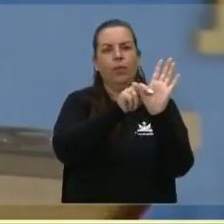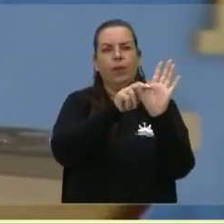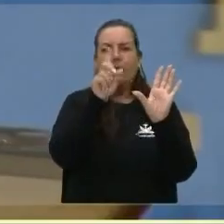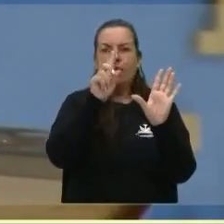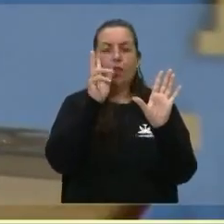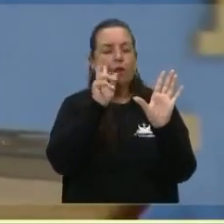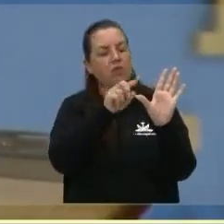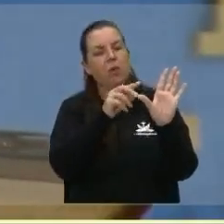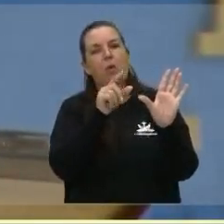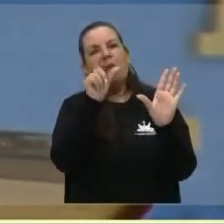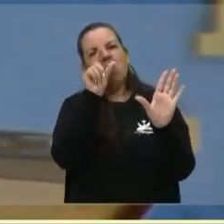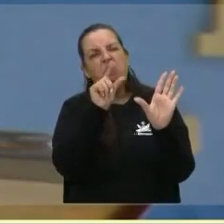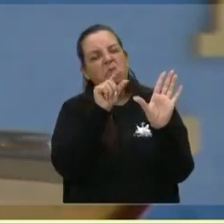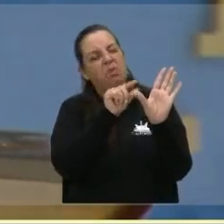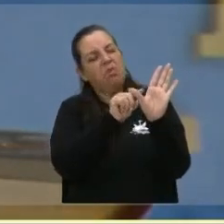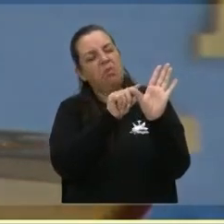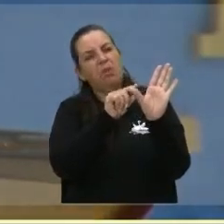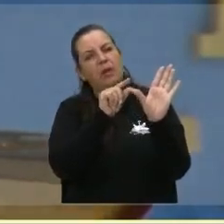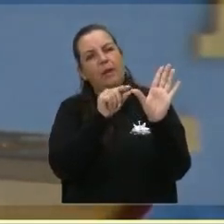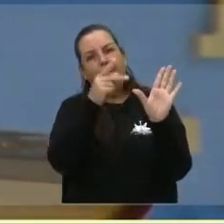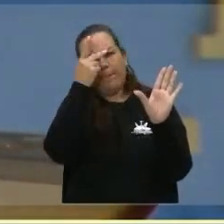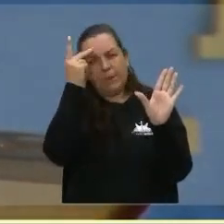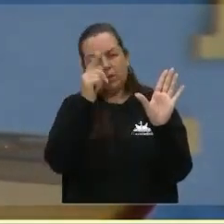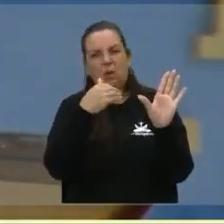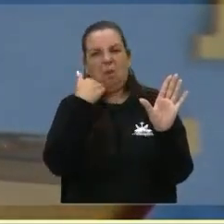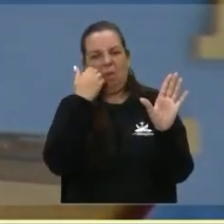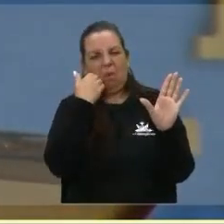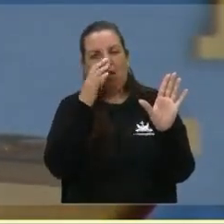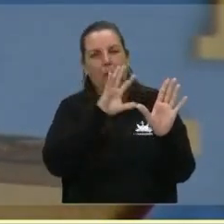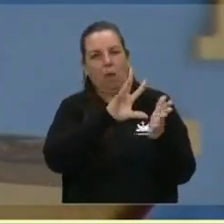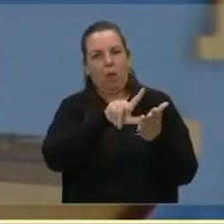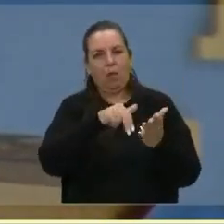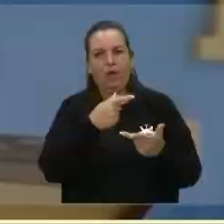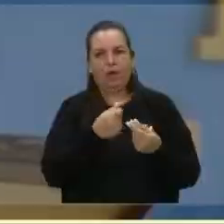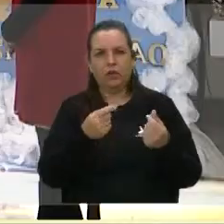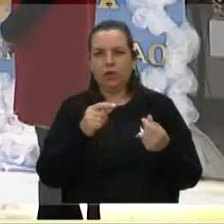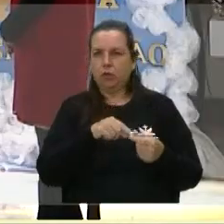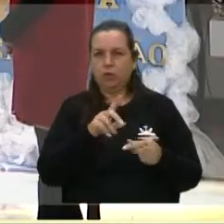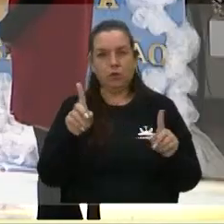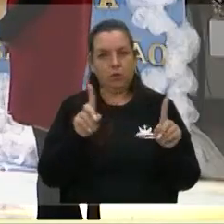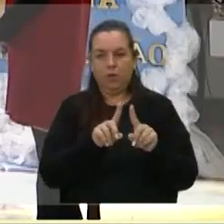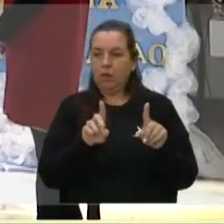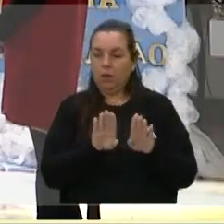cima. Ele não viu o safadinho que roubava dinheiro dos outros, nem de Levi.